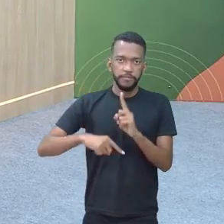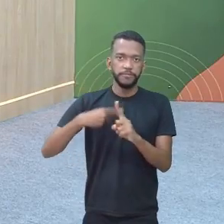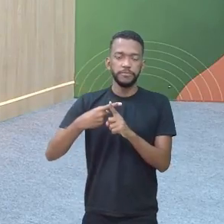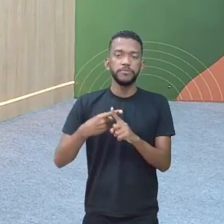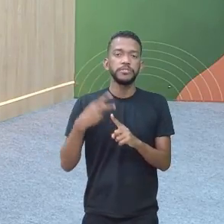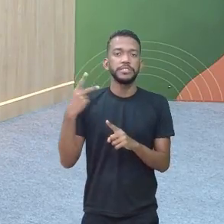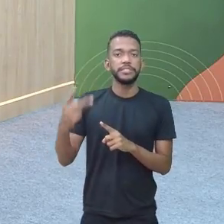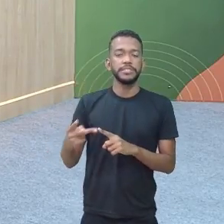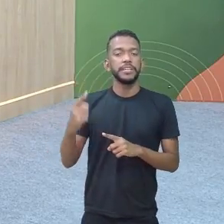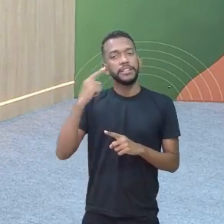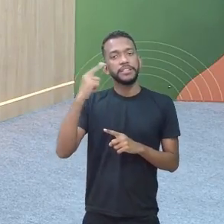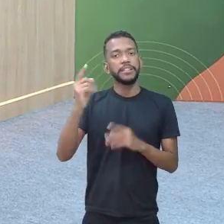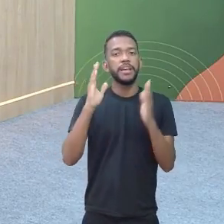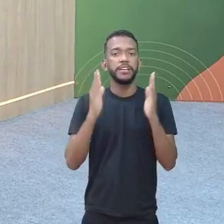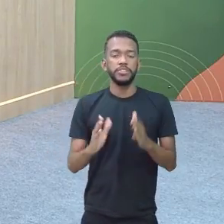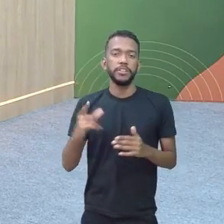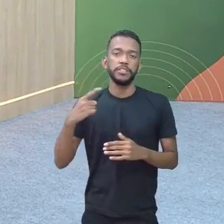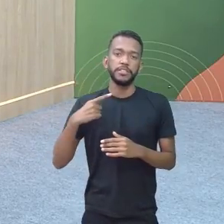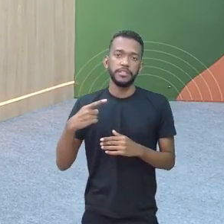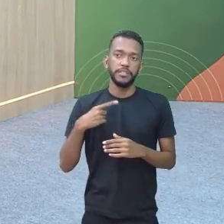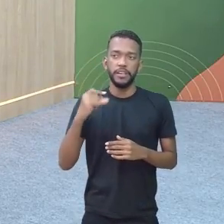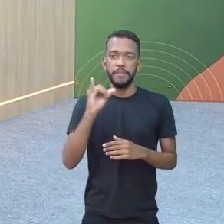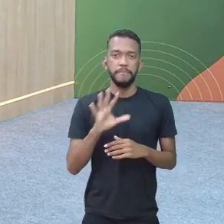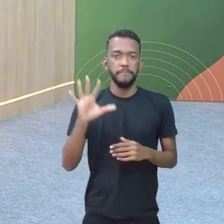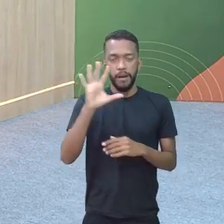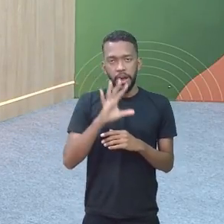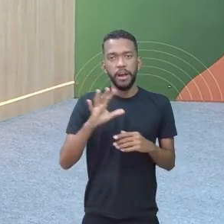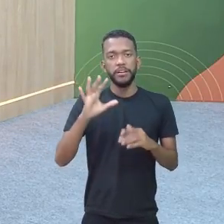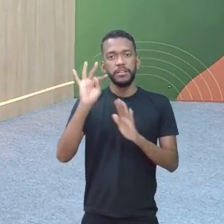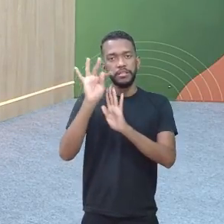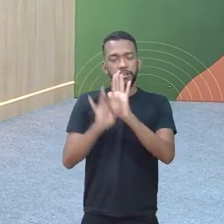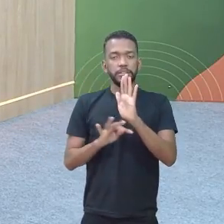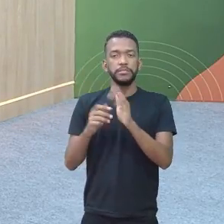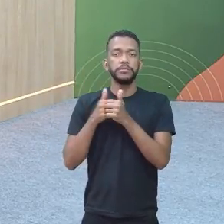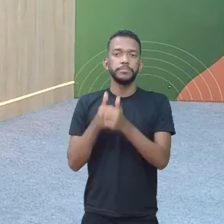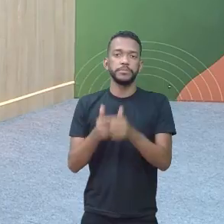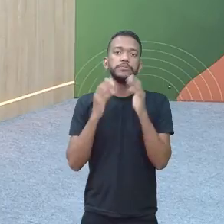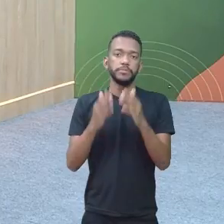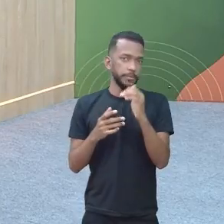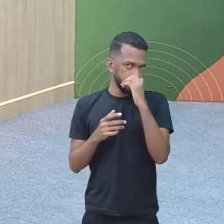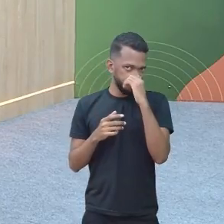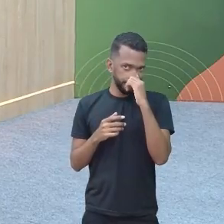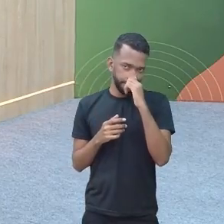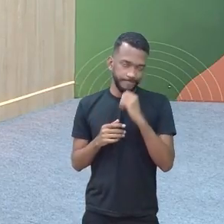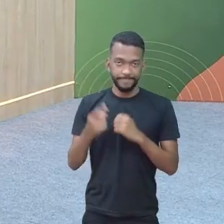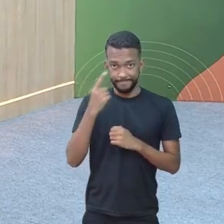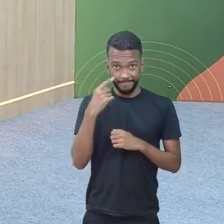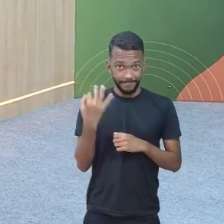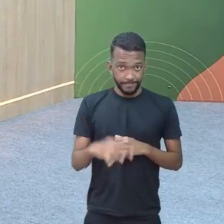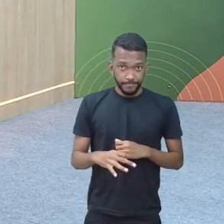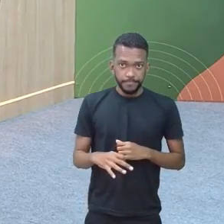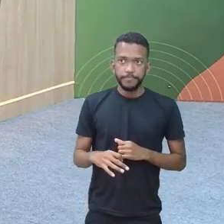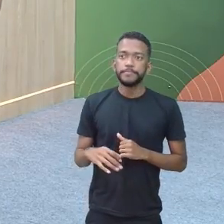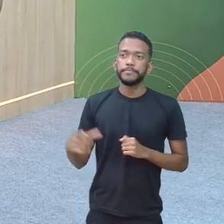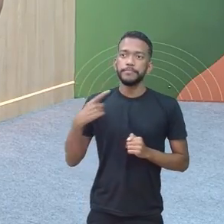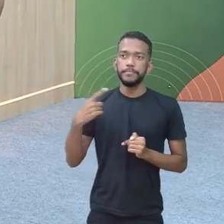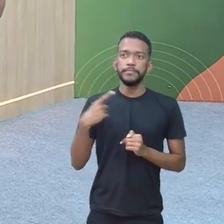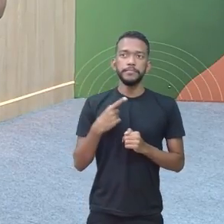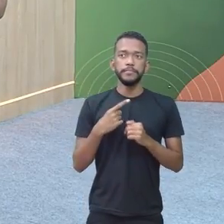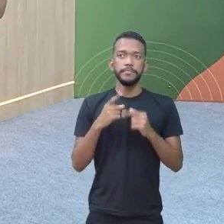essa ideia da imagem e do texto que vem acompanhando na charge. Tá certo? Então, ele tem sempre expressões